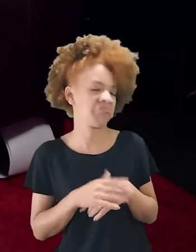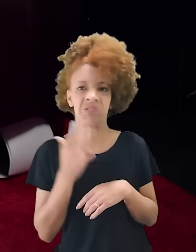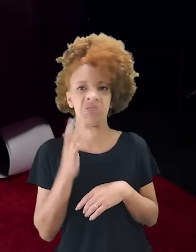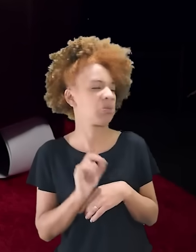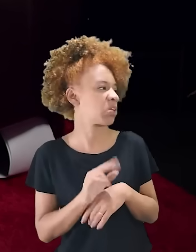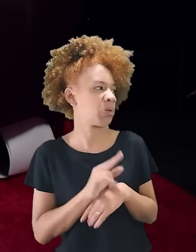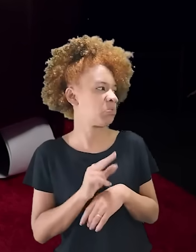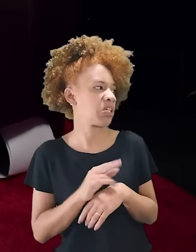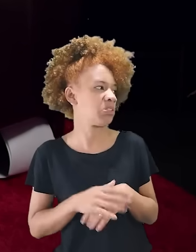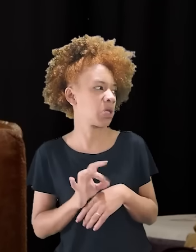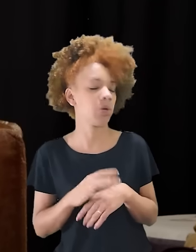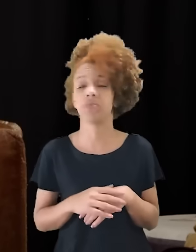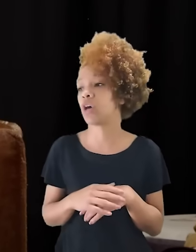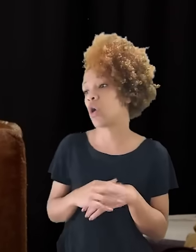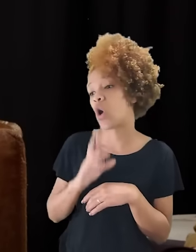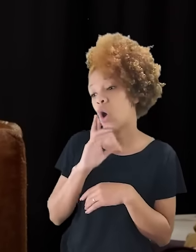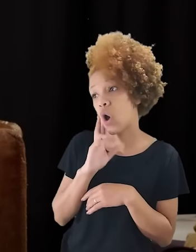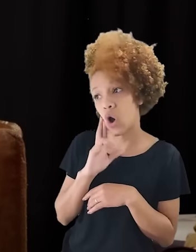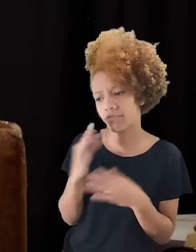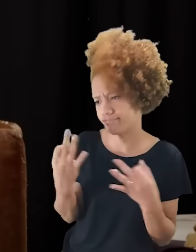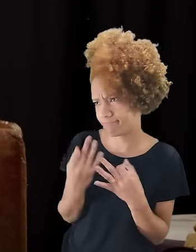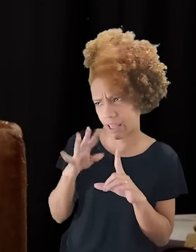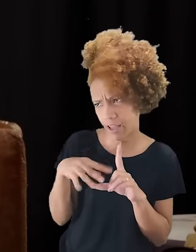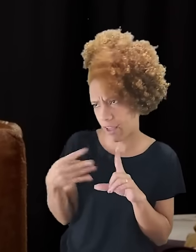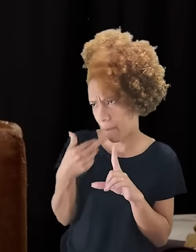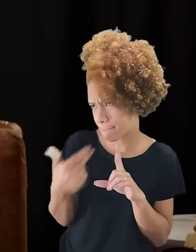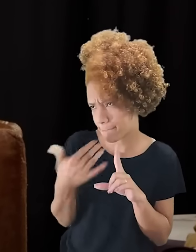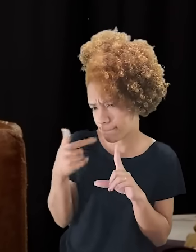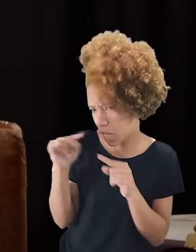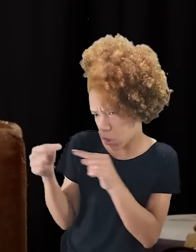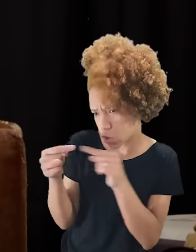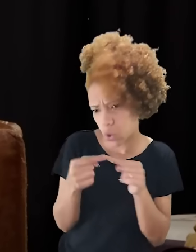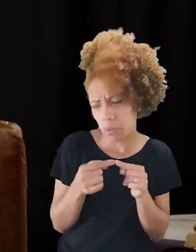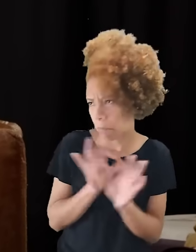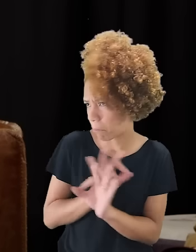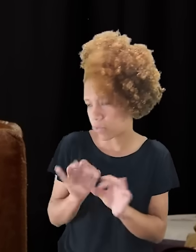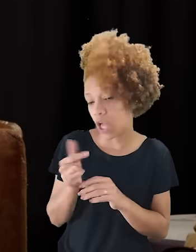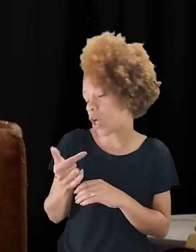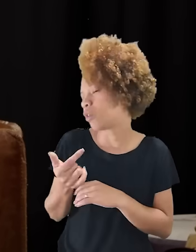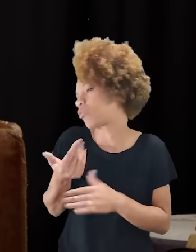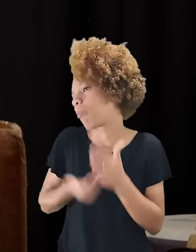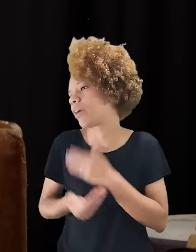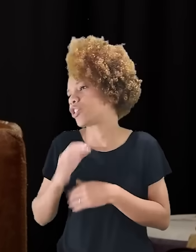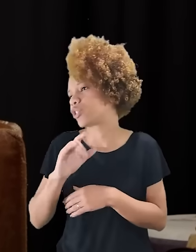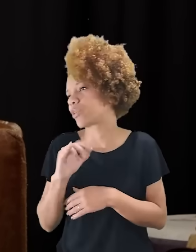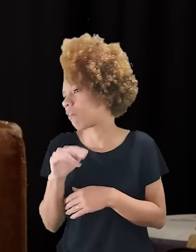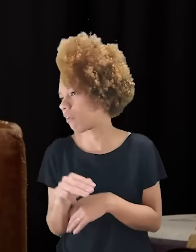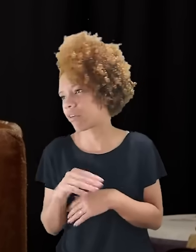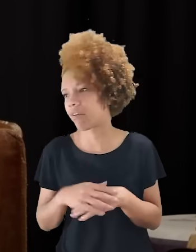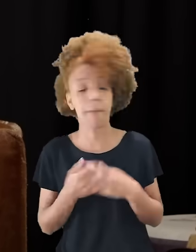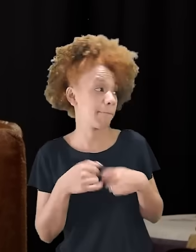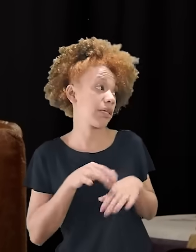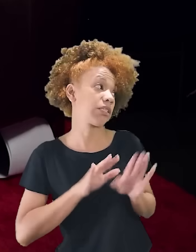que que é isso eu só Usei uma paleta de tons terrosos Arrasou tá chique Clean porque a gente não perde no Clean né a gente sempre tá bem se